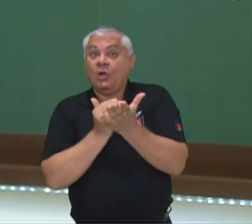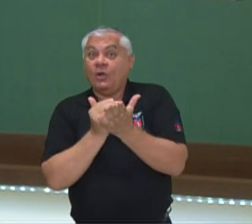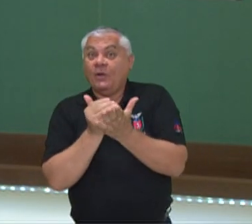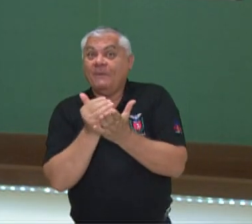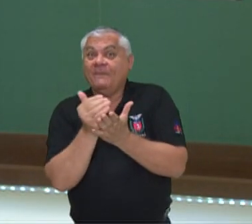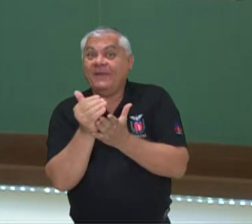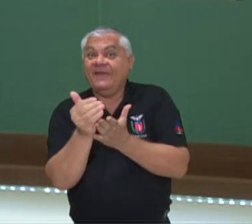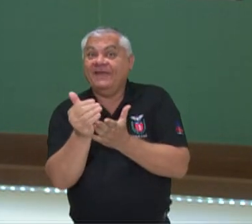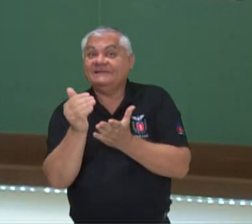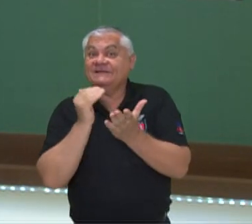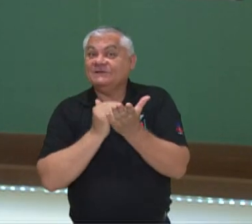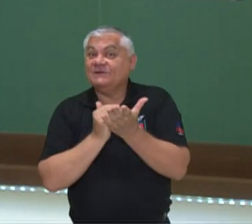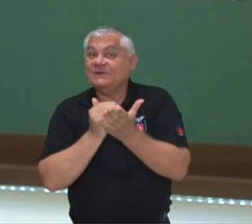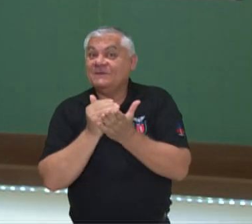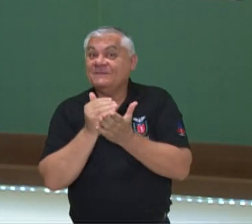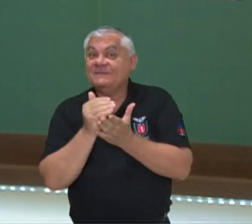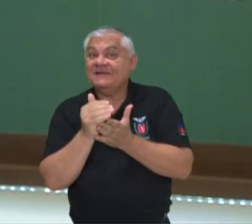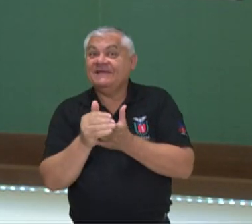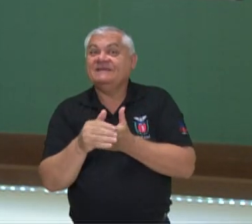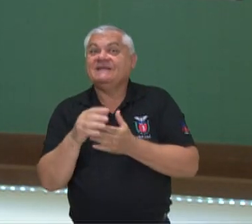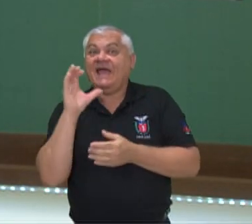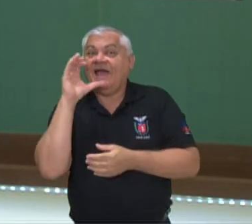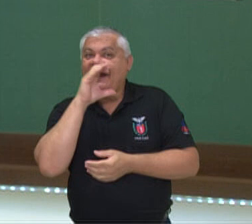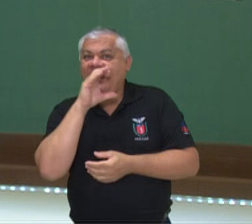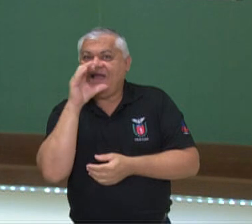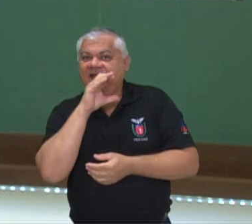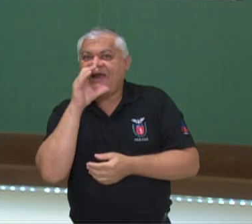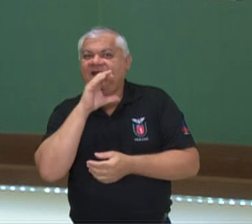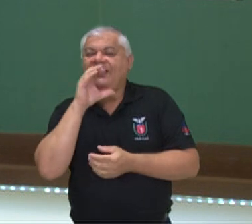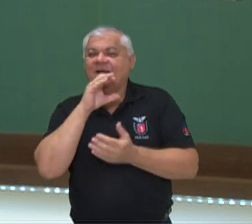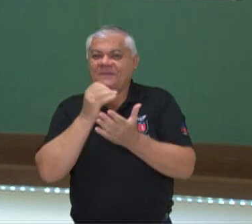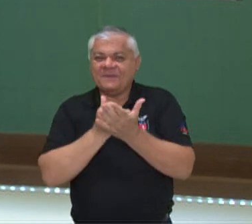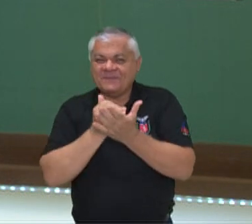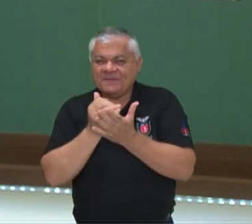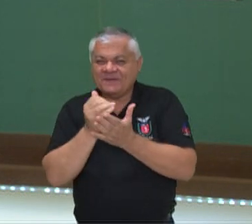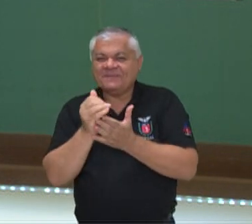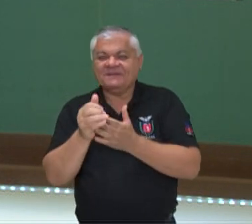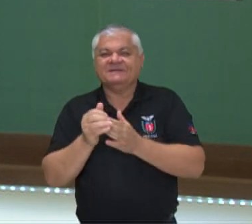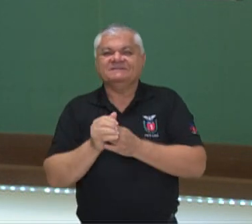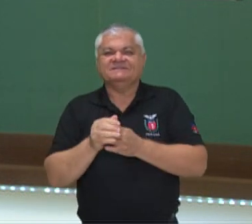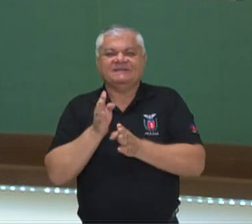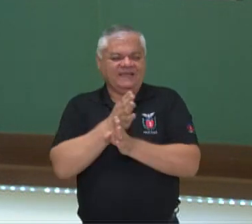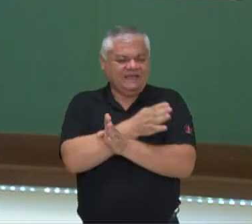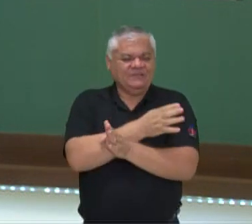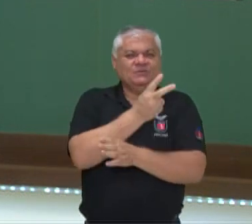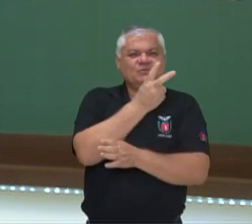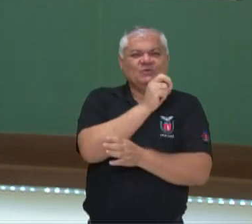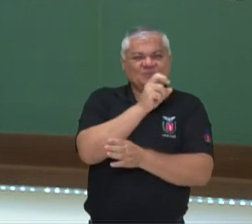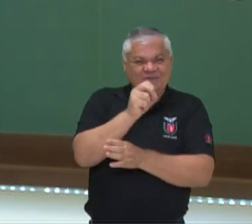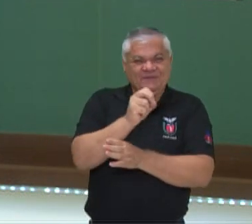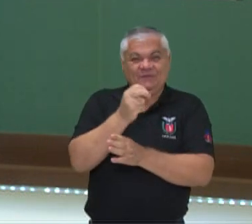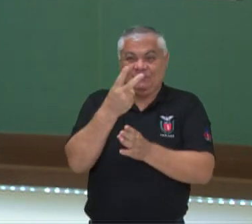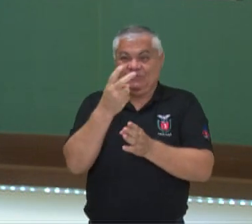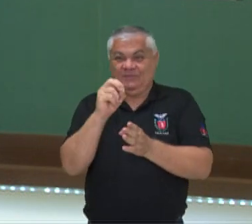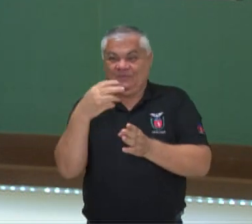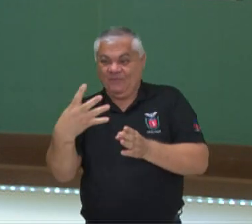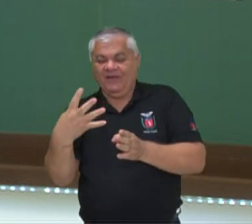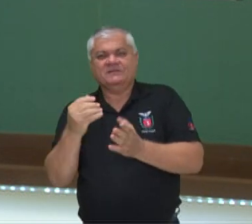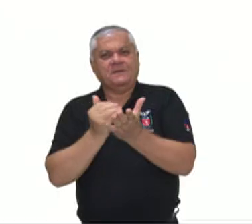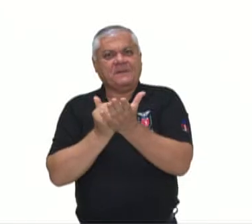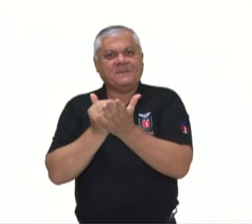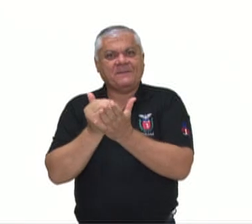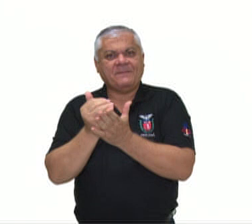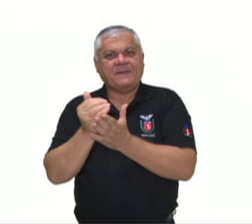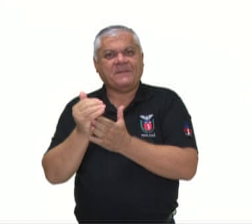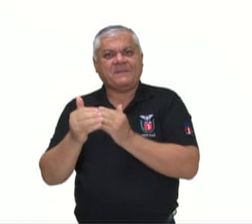uma transmissão de dados mais rápida do que 4 anos atrás. Imagens e textos